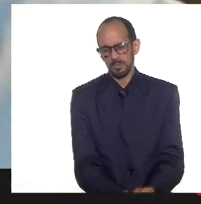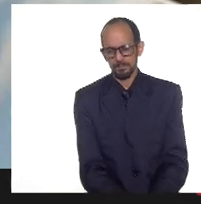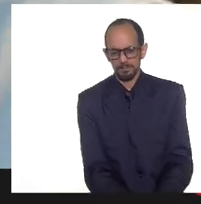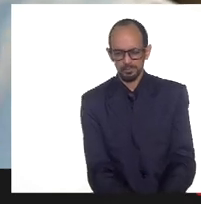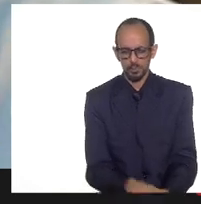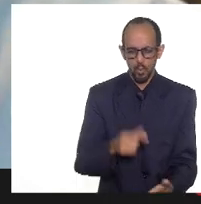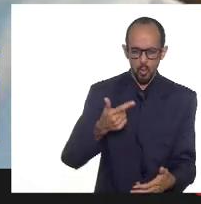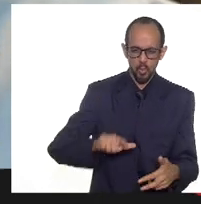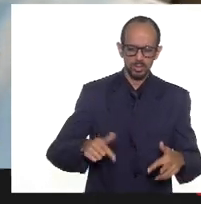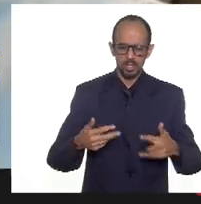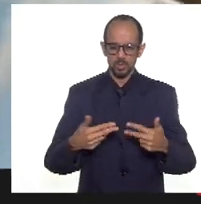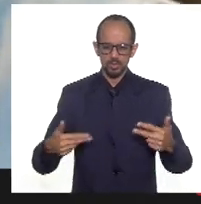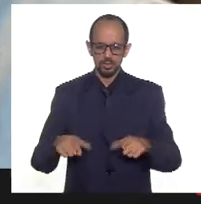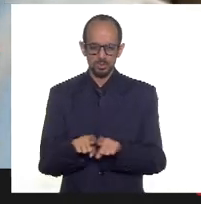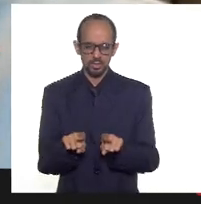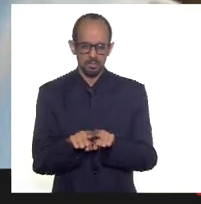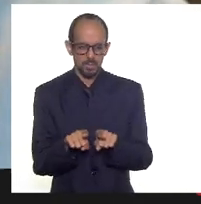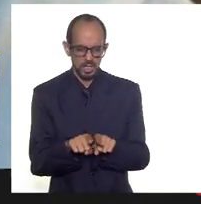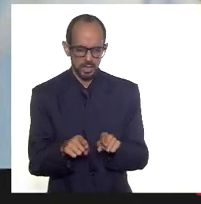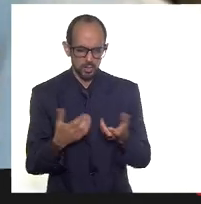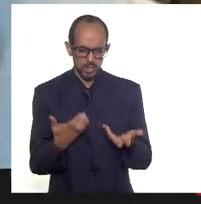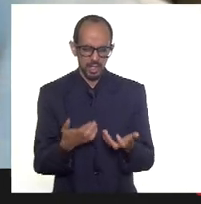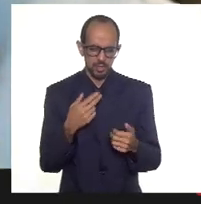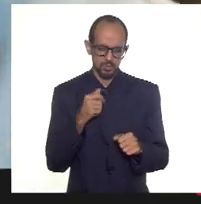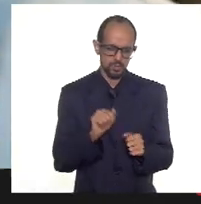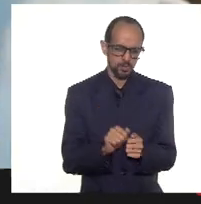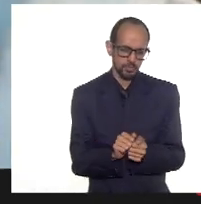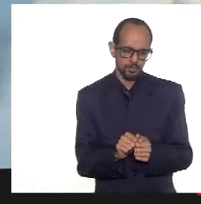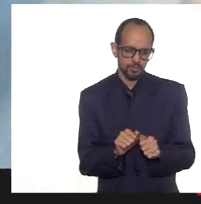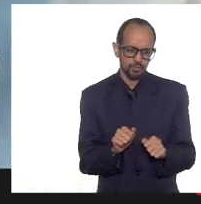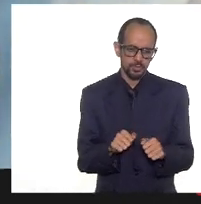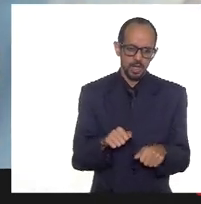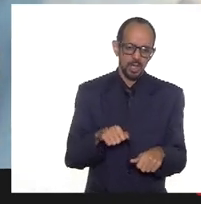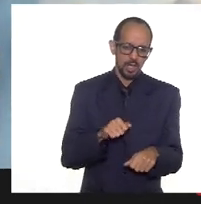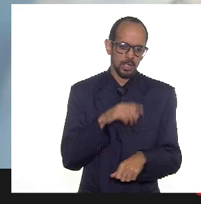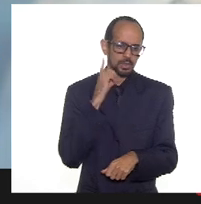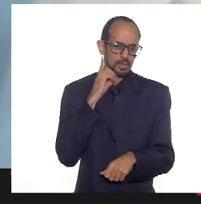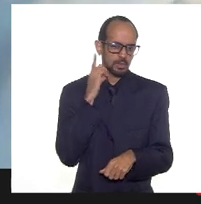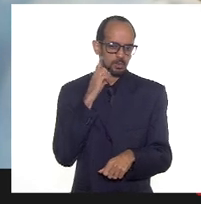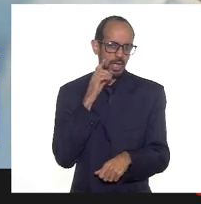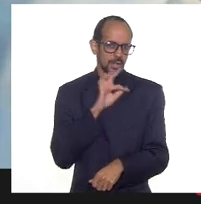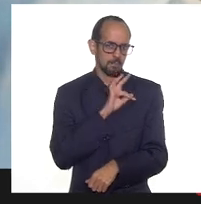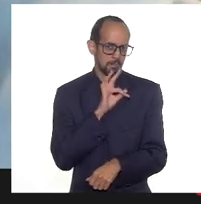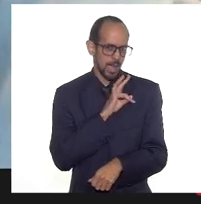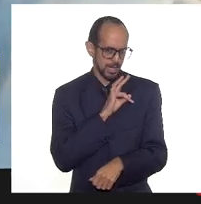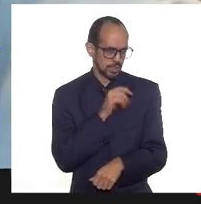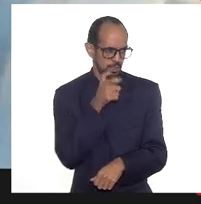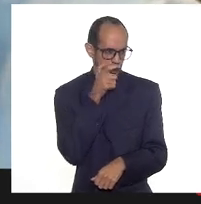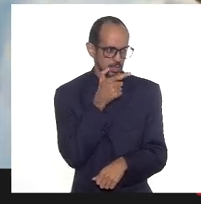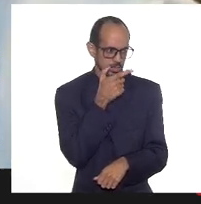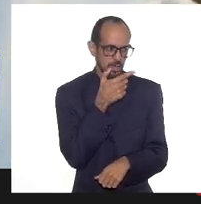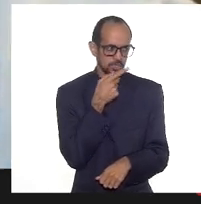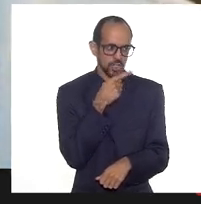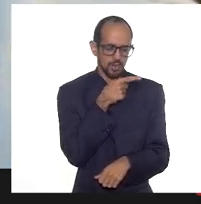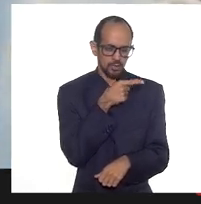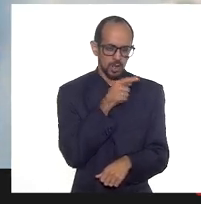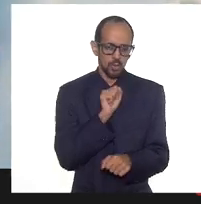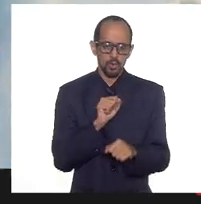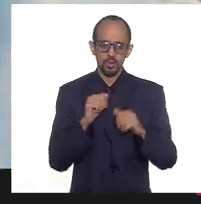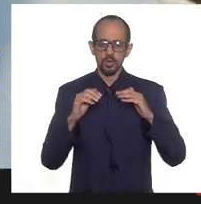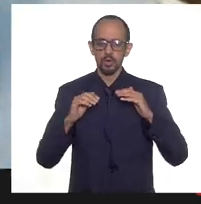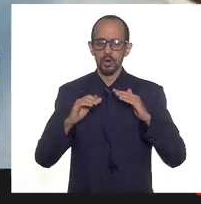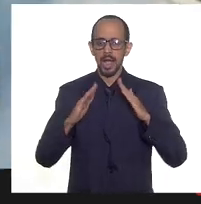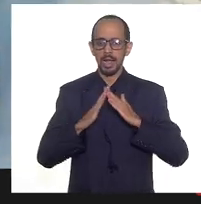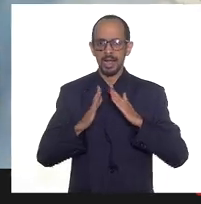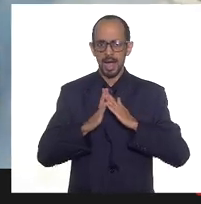que eu queria também, a senhora falou um trecho, e a deputada Marta Rocha, interessante isso aí. Ela disse que o terreiro atrapalha